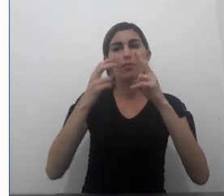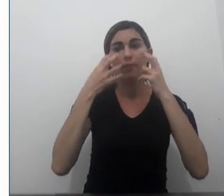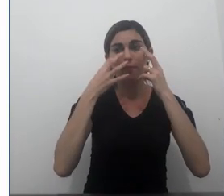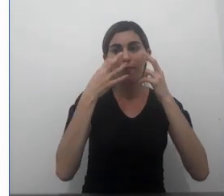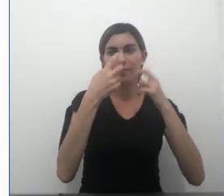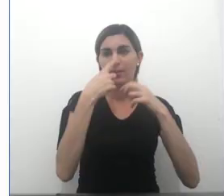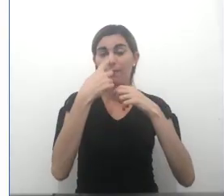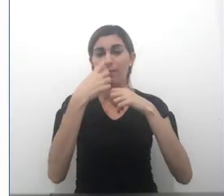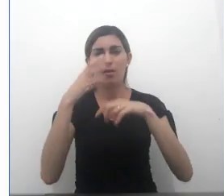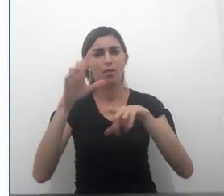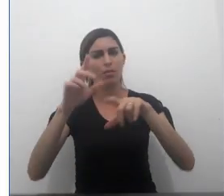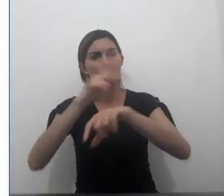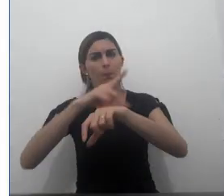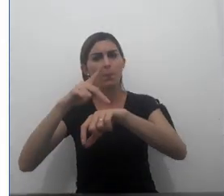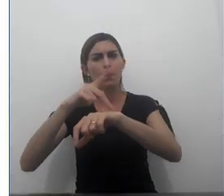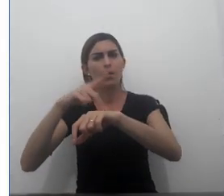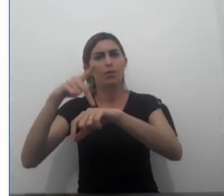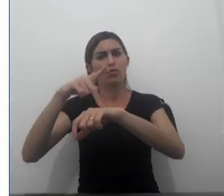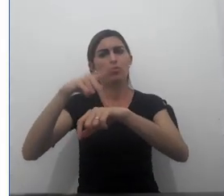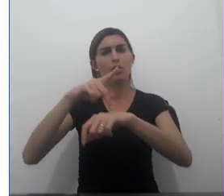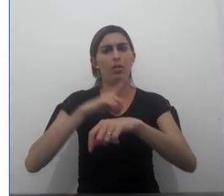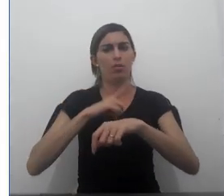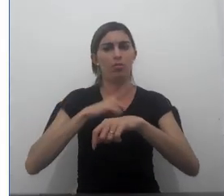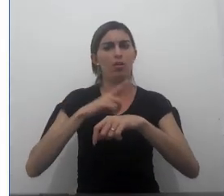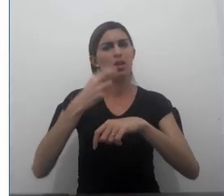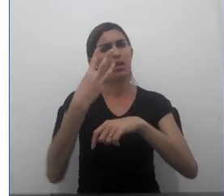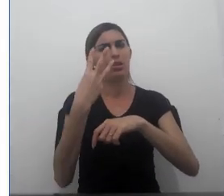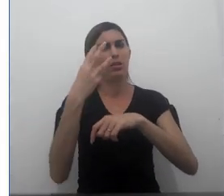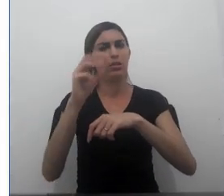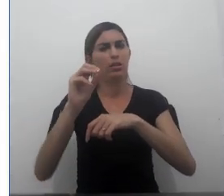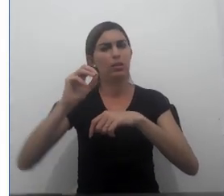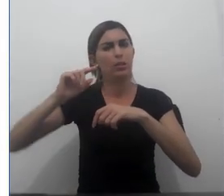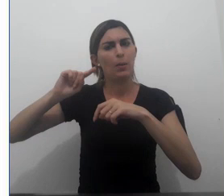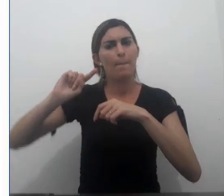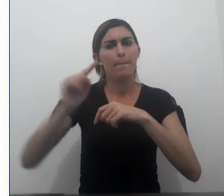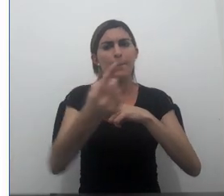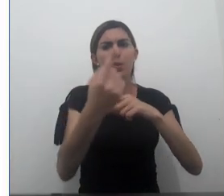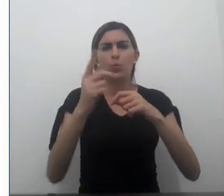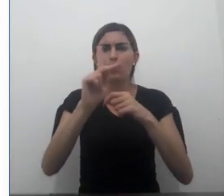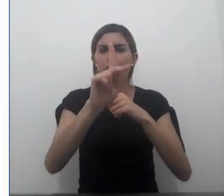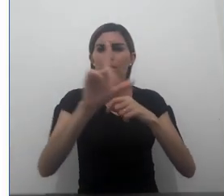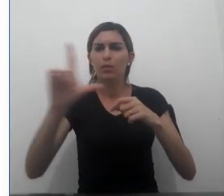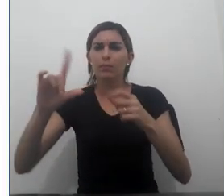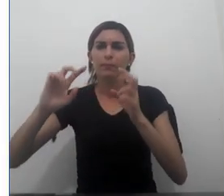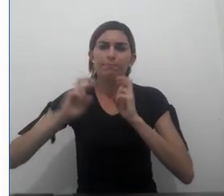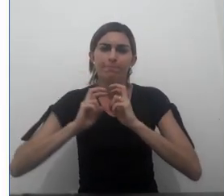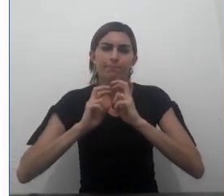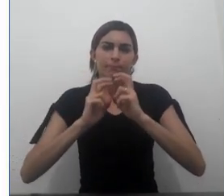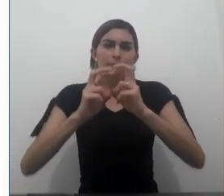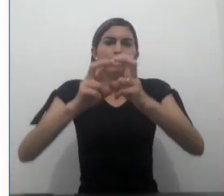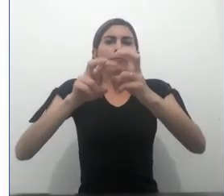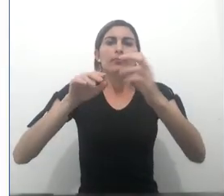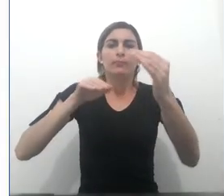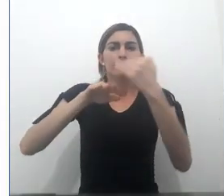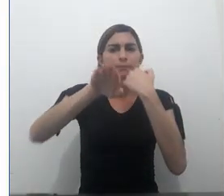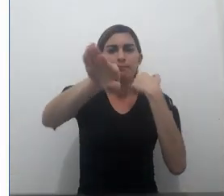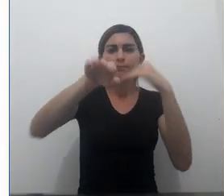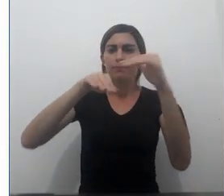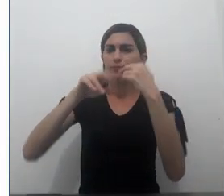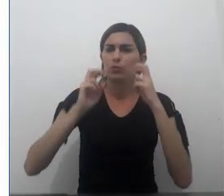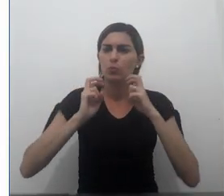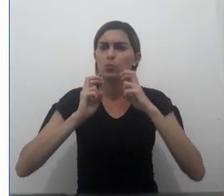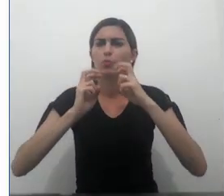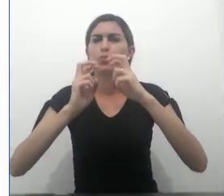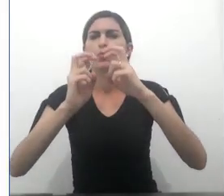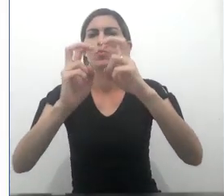gente? Observa na tela, gente. O país possui hoje 30 mil quilômetros de ferrovia para tráfego.